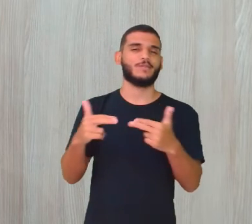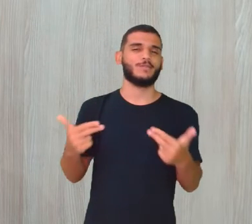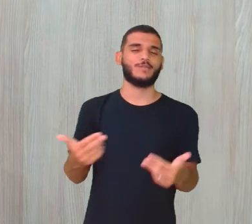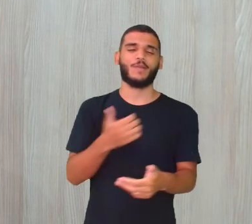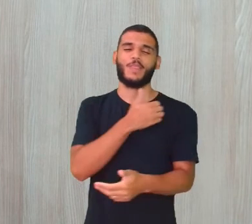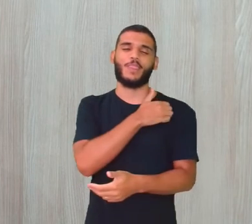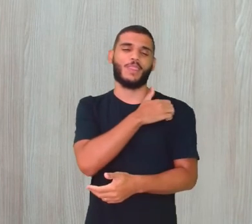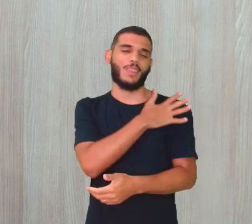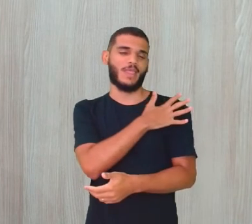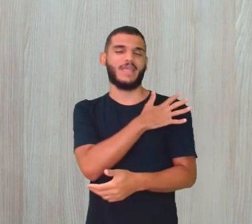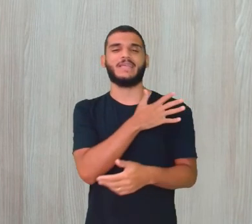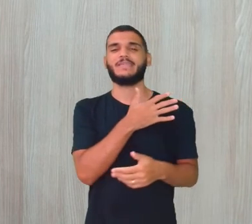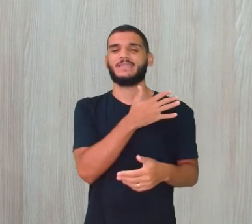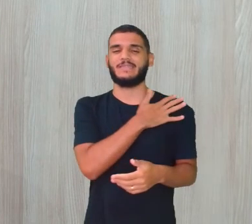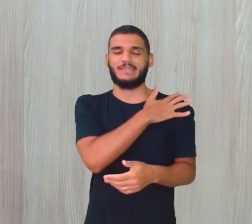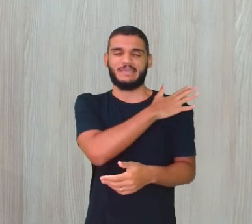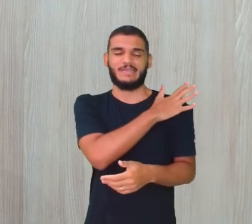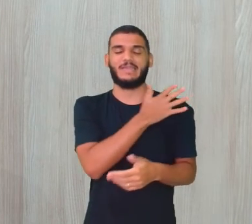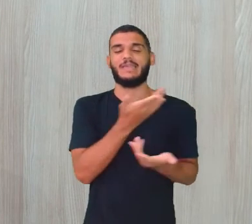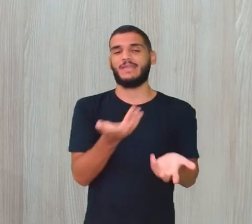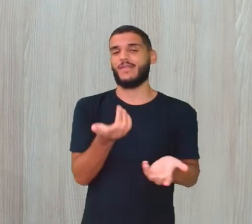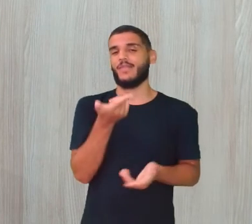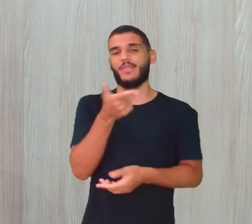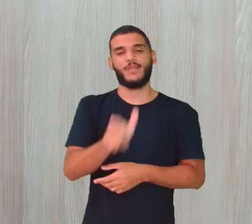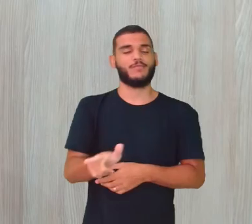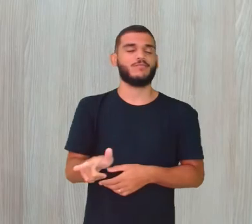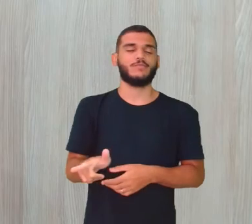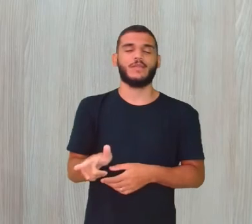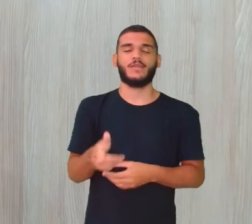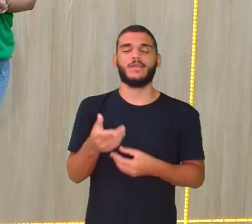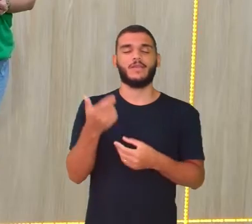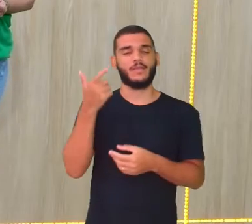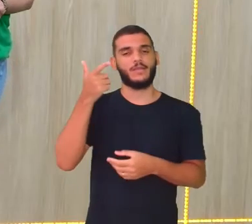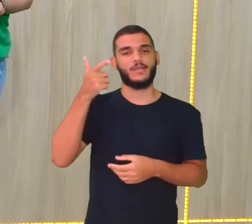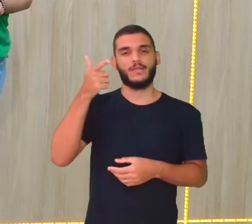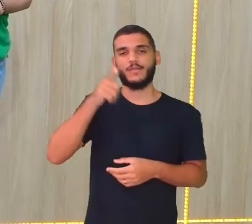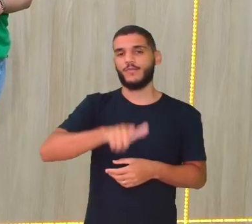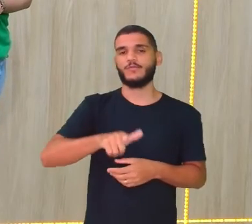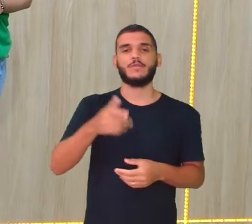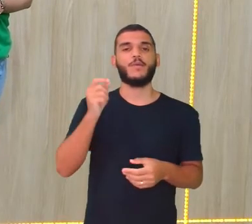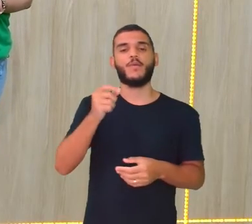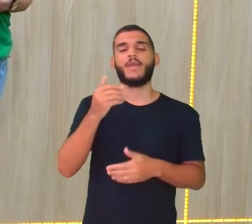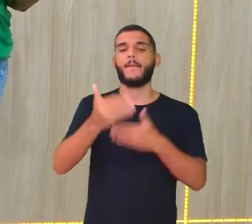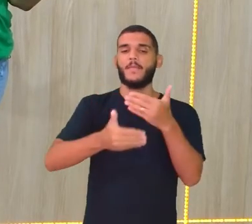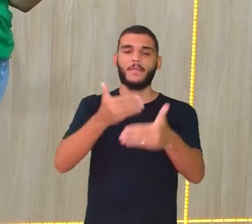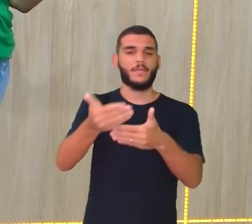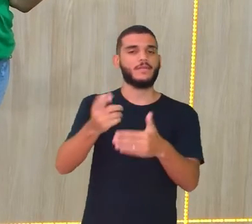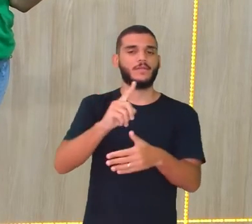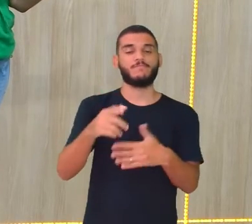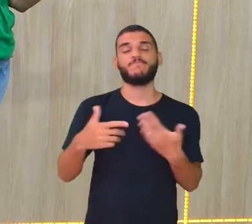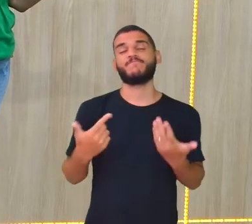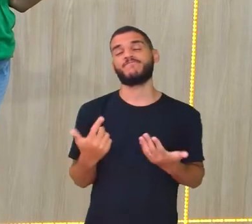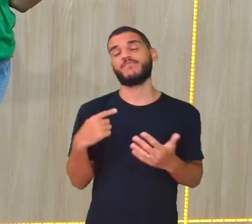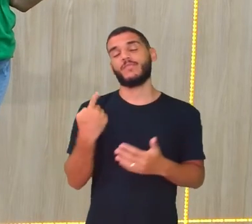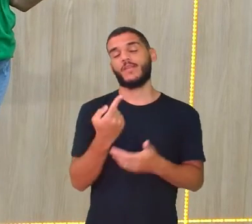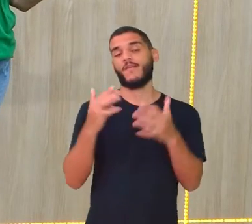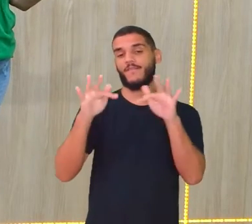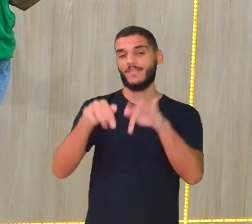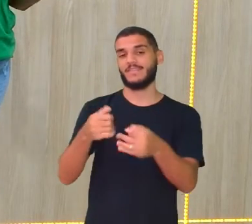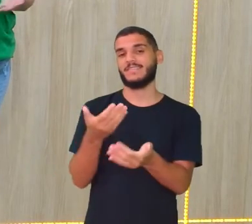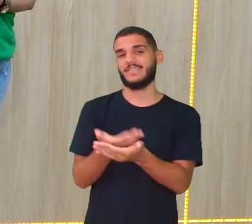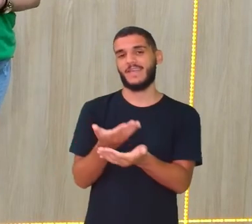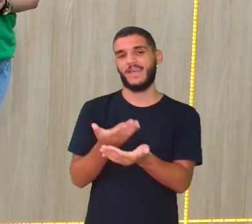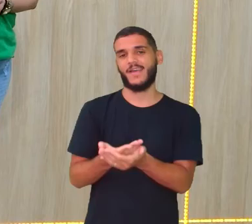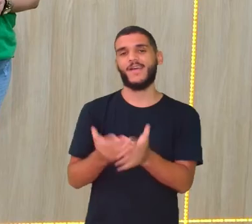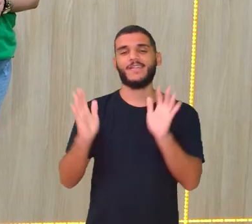discriminação, preconceito, a gente não consegue avançar muito, não. E essa aula passou voando, viu, professora Vanessa? Já estamos no final. Pois é.